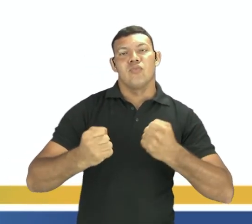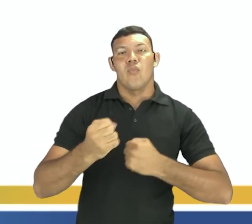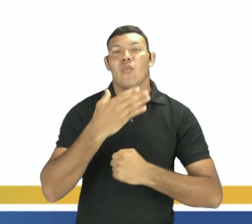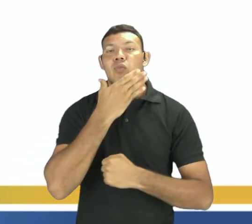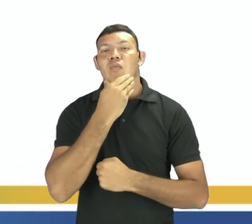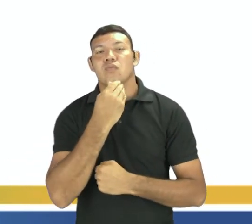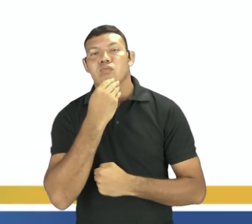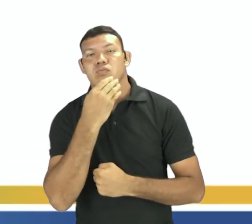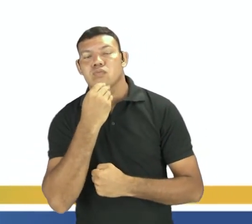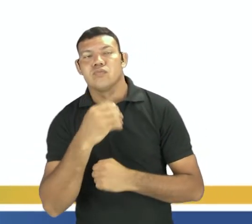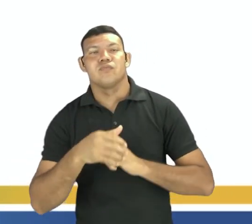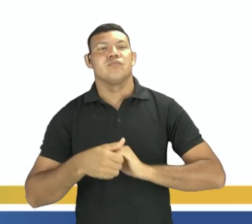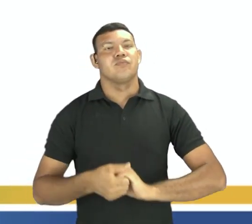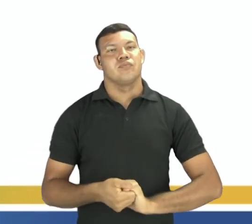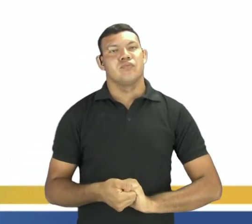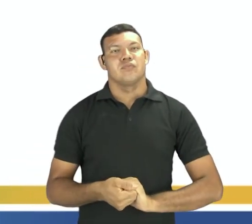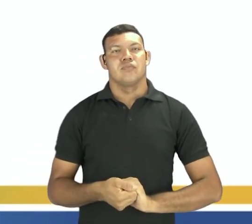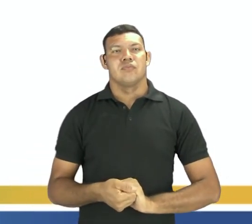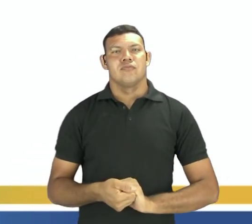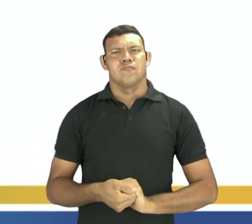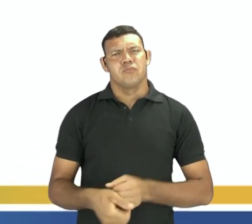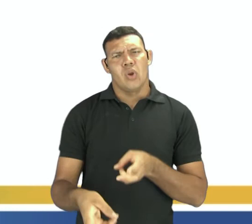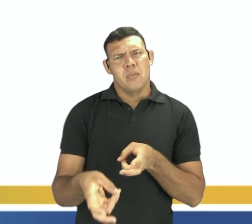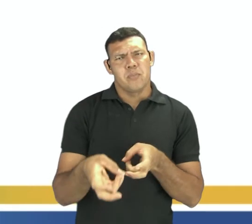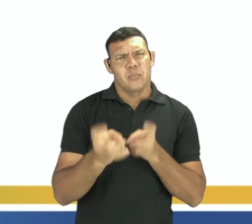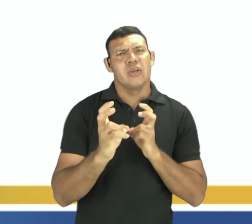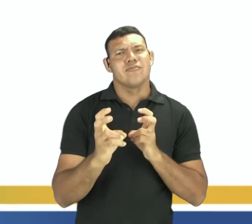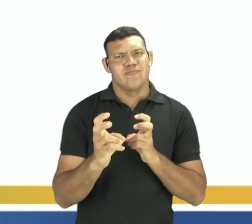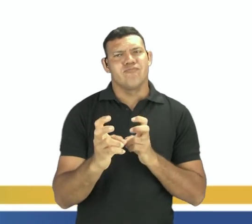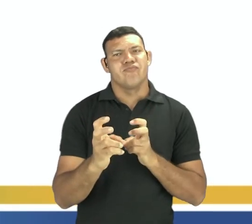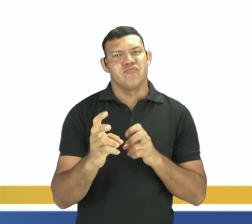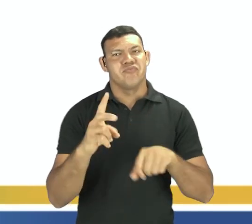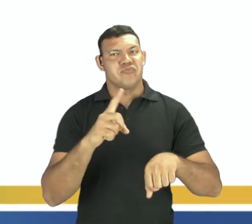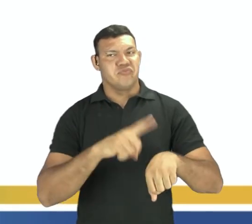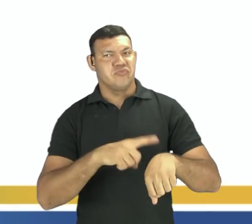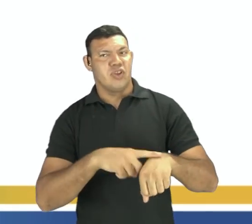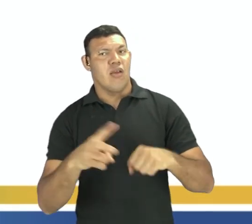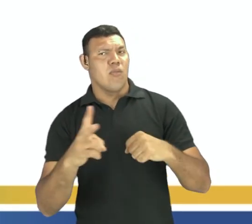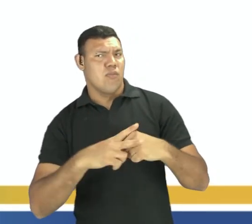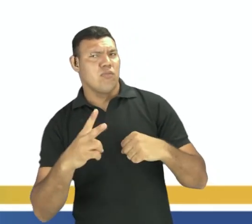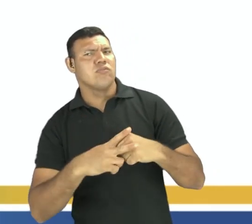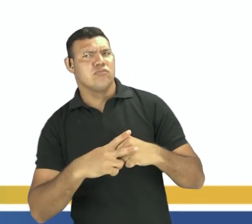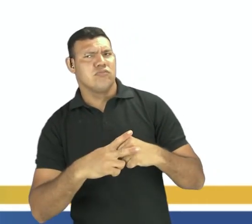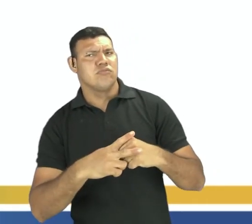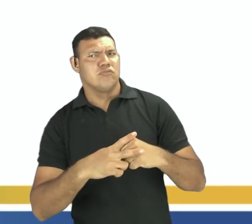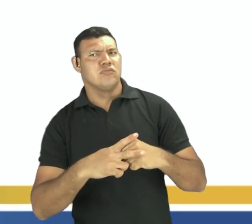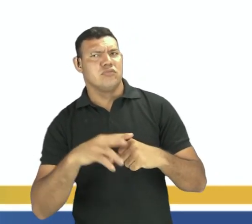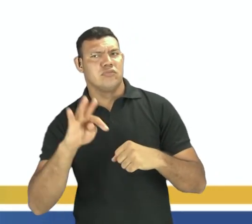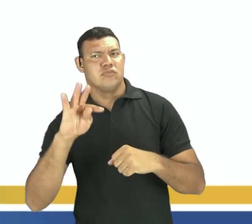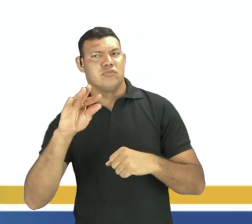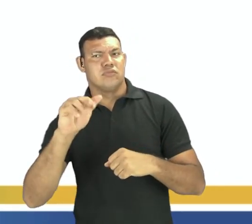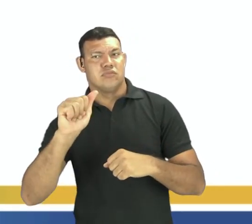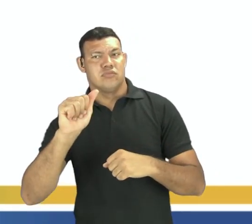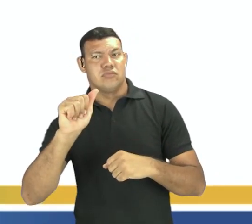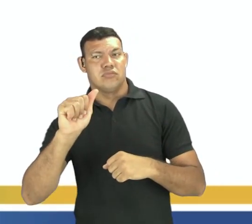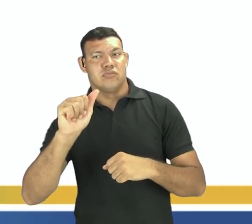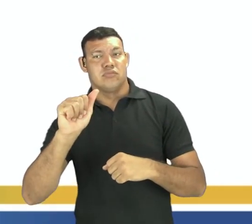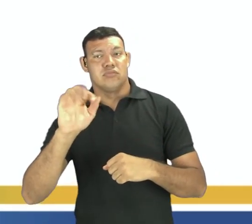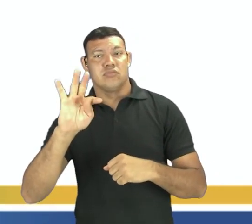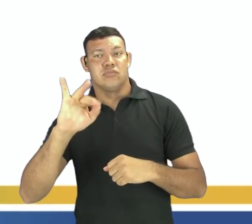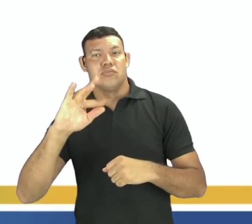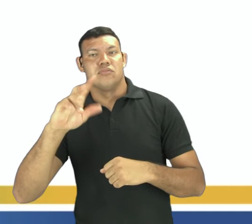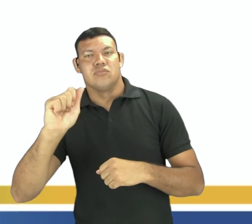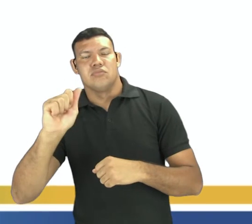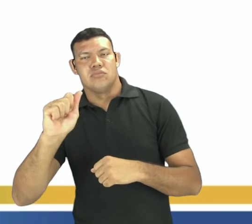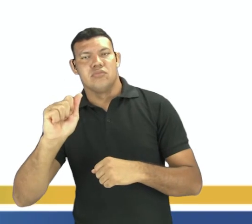homens. Percebam que o mesmo tempo verbal usado na voz ativa está sendo utilizado na voz passiva, só que com